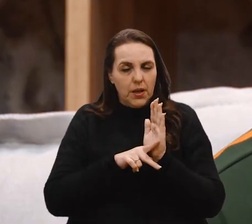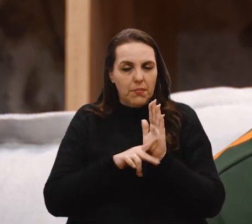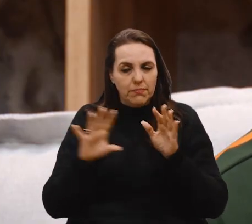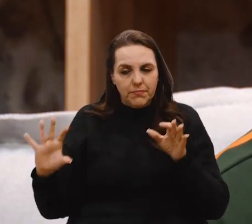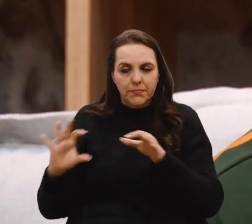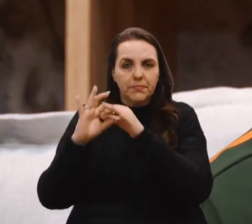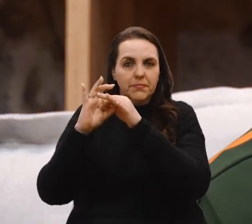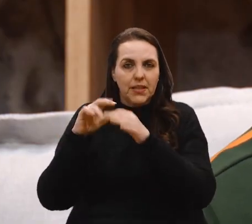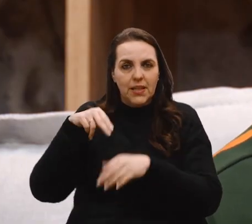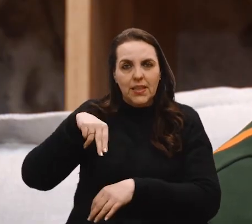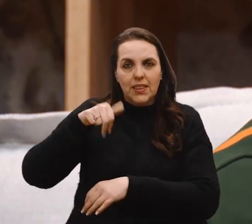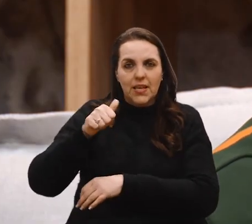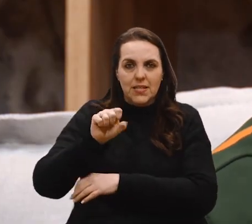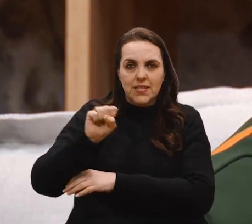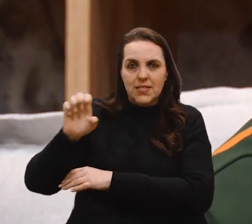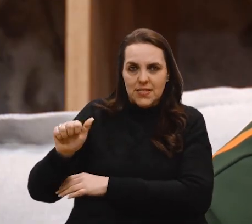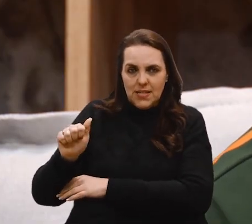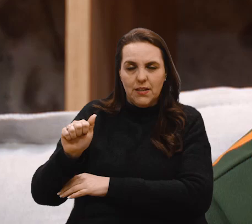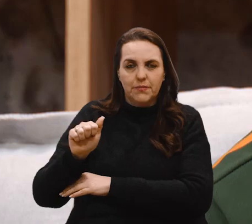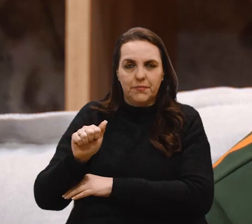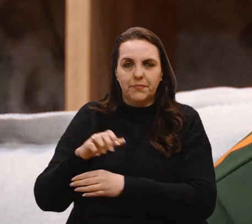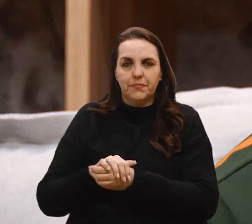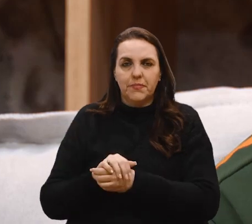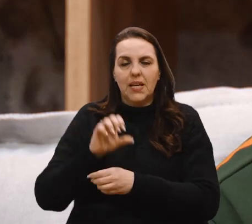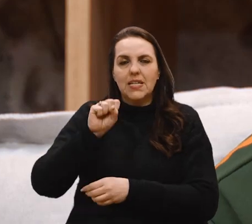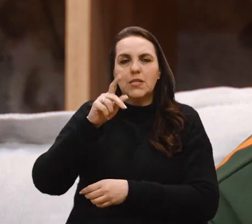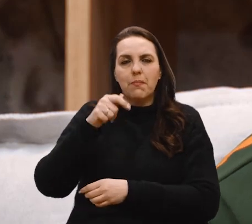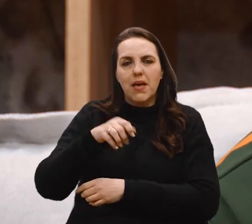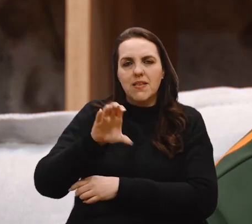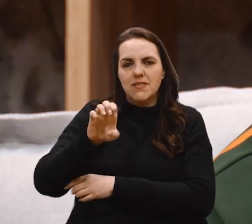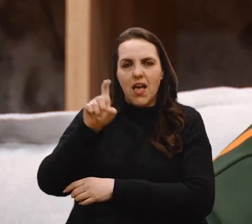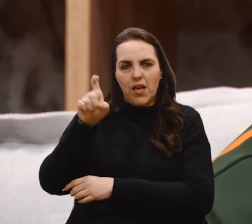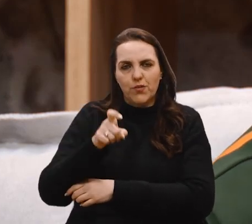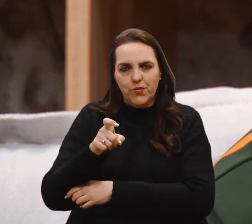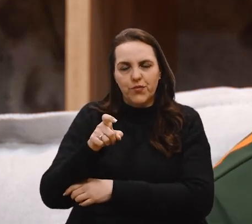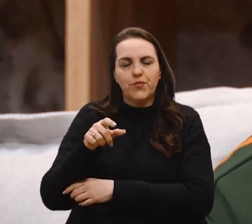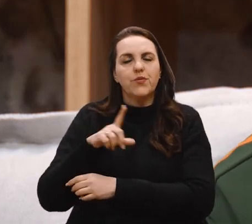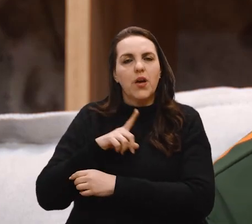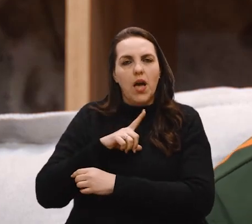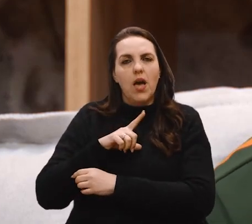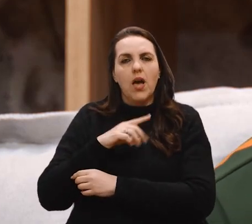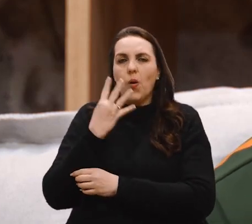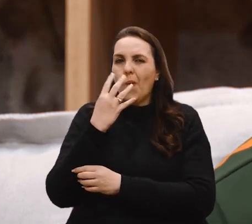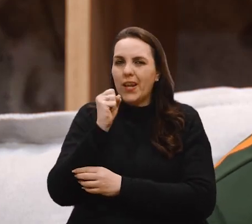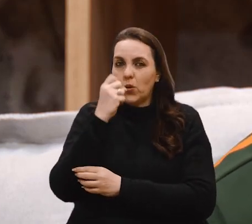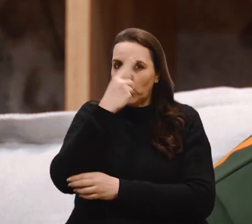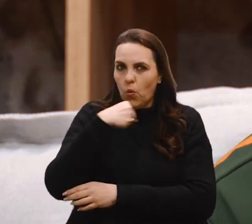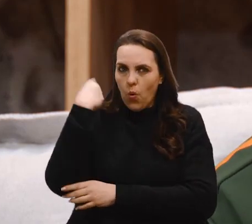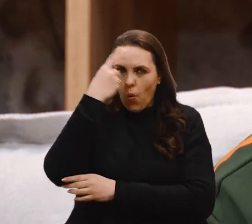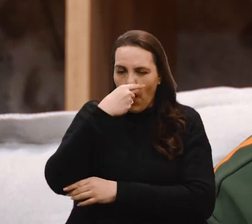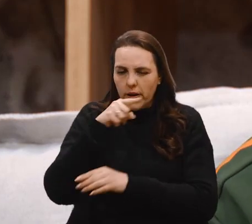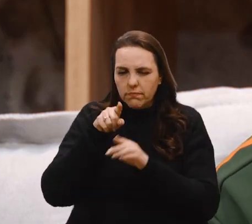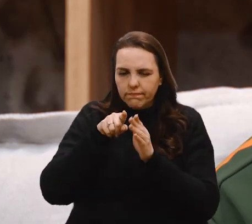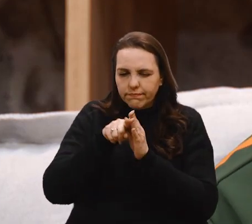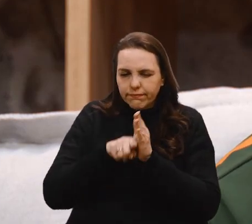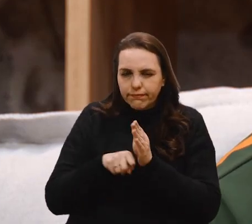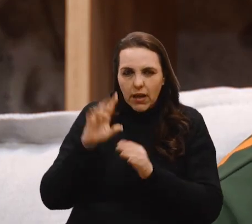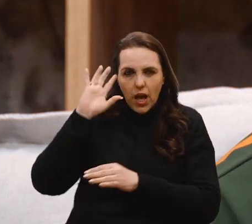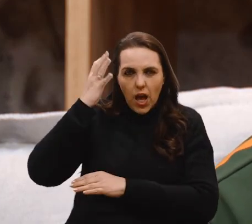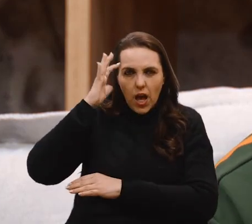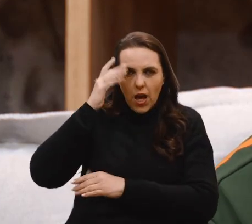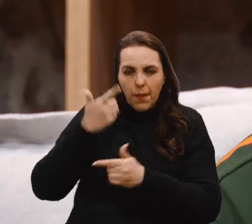NASA, né, que é o NASA Space Apps, que é uma maratona global de 48 horas para resolver